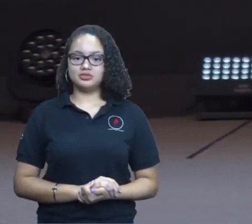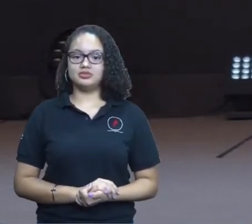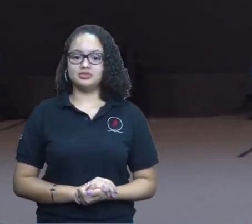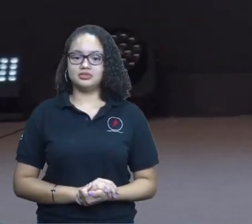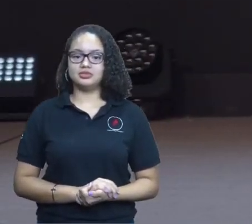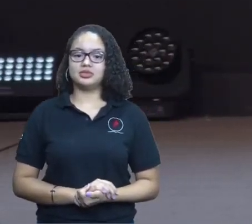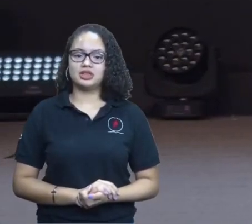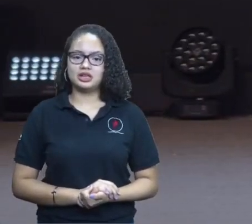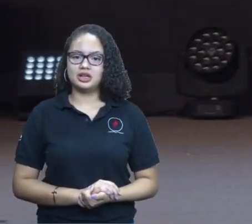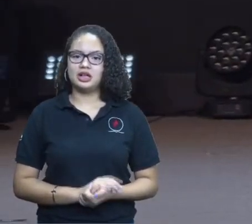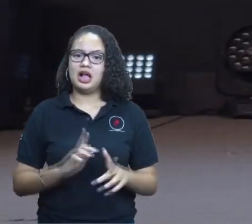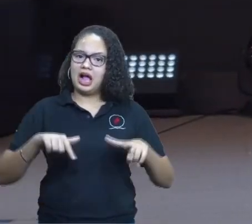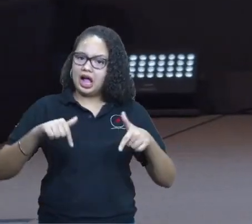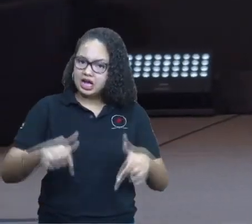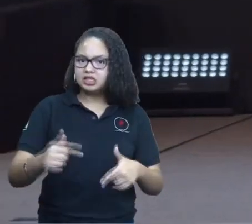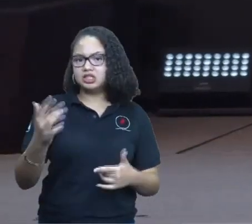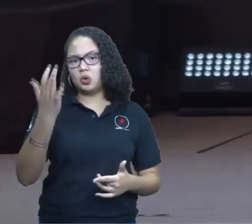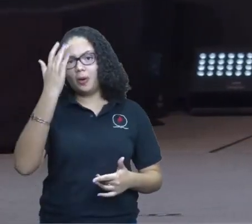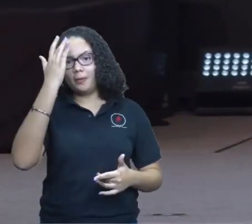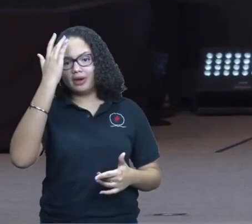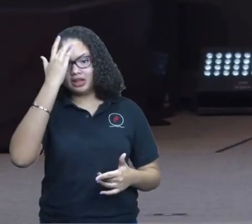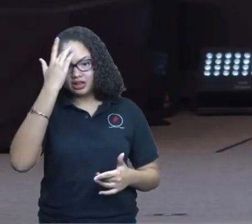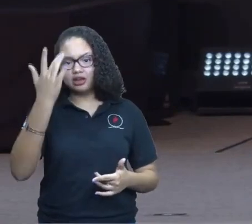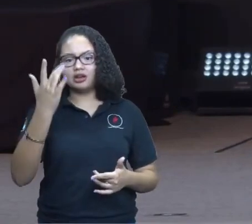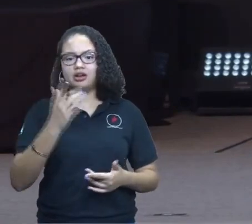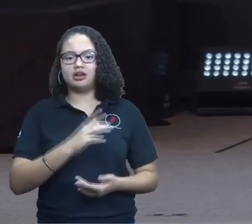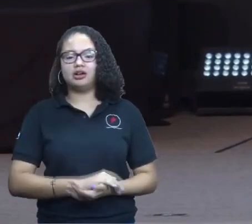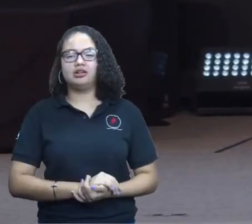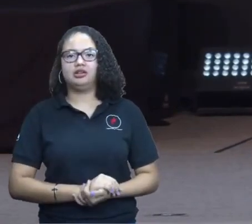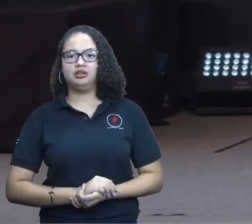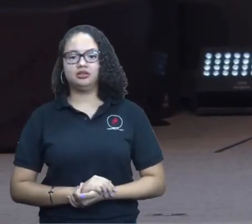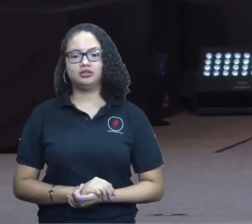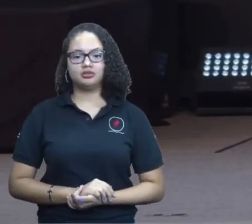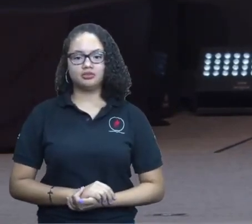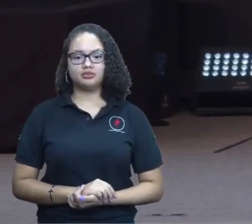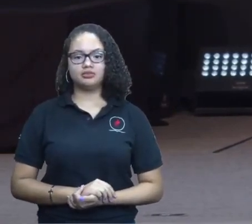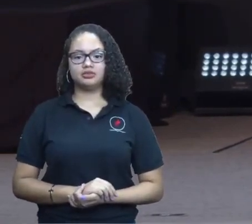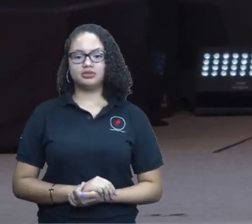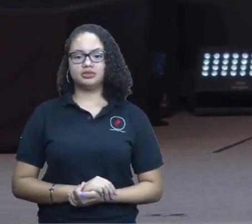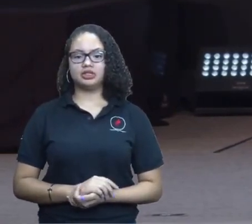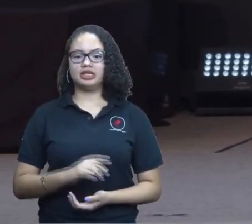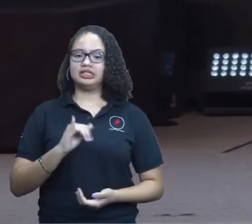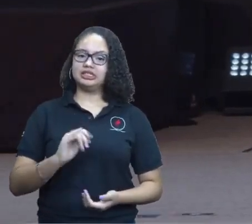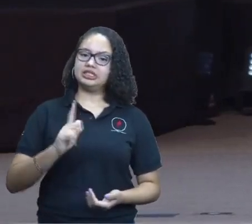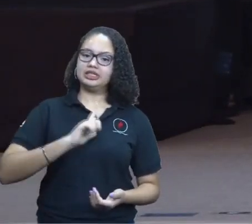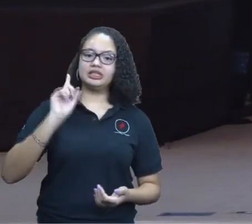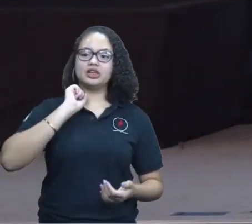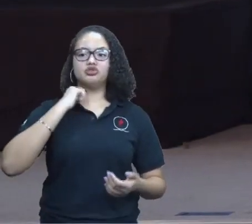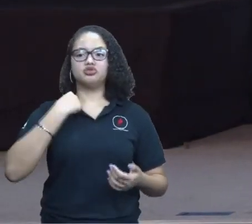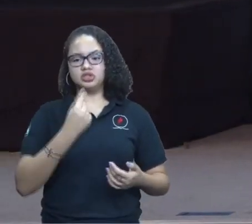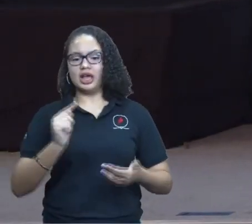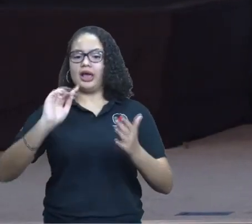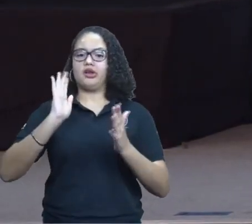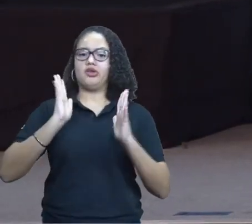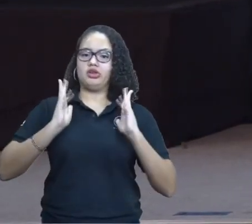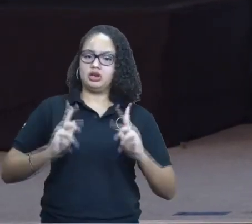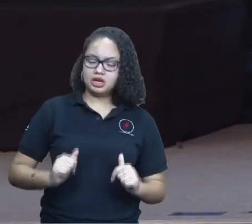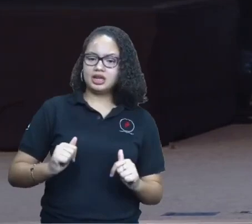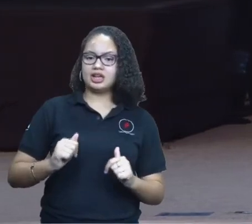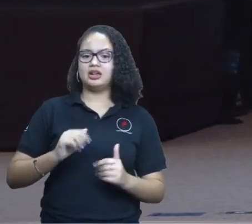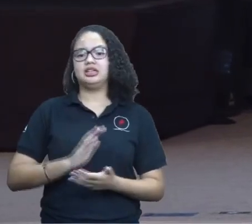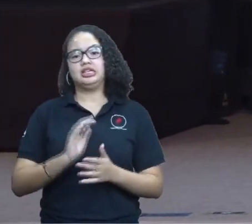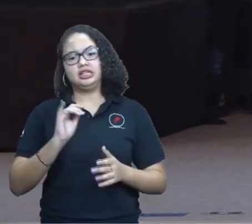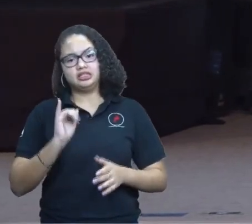haja com maturidade com revés que está se apresentando Agora se a sujeira no vestido branco limpa se a escada